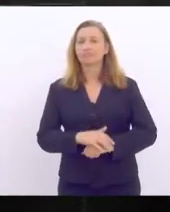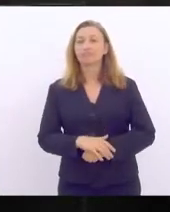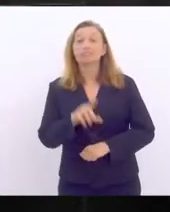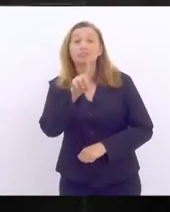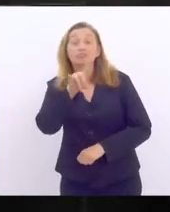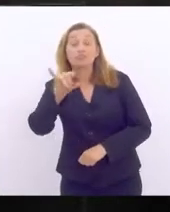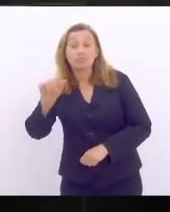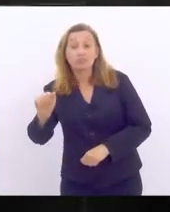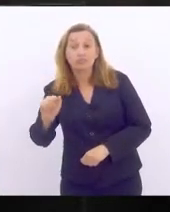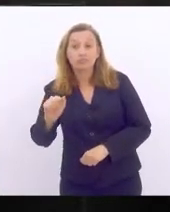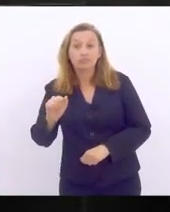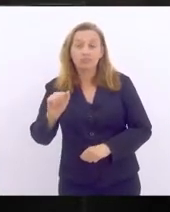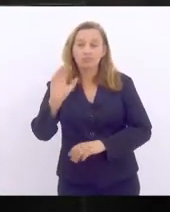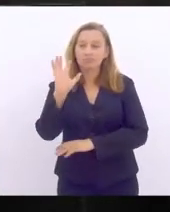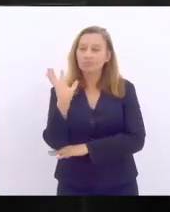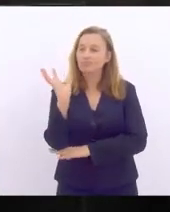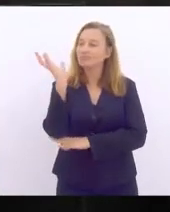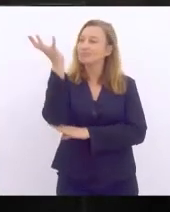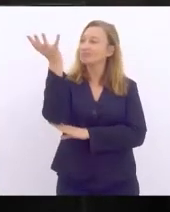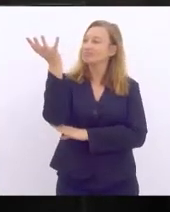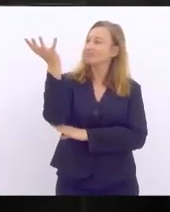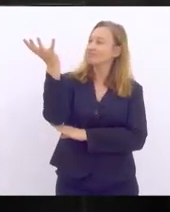o dia da árvore